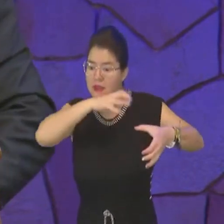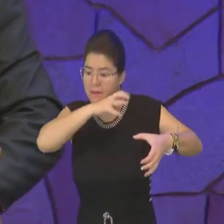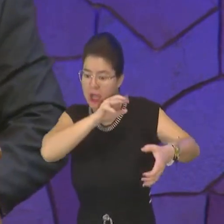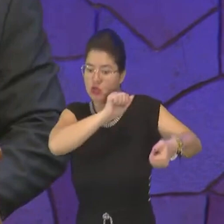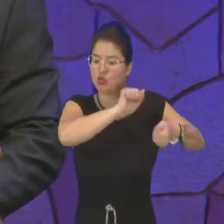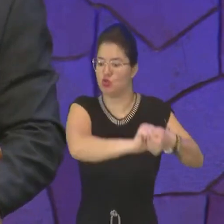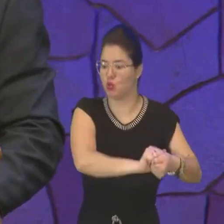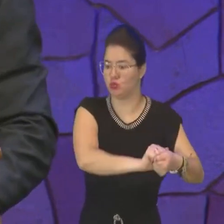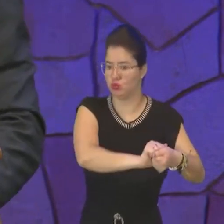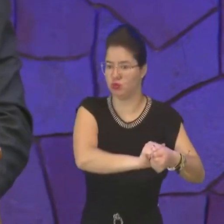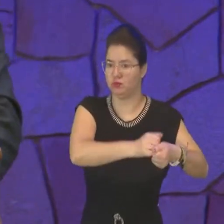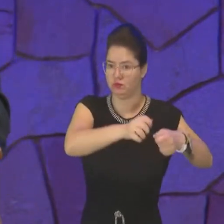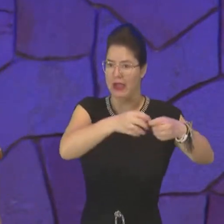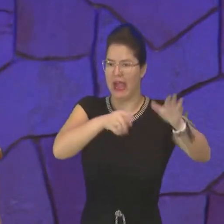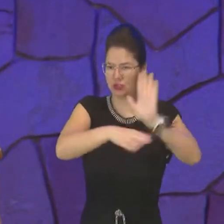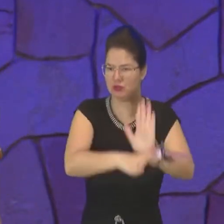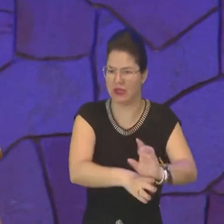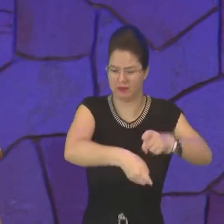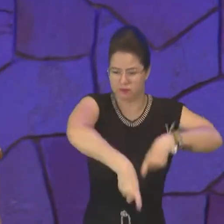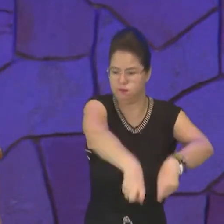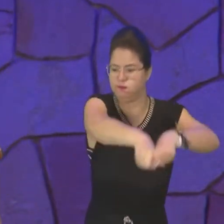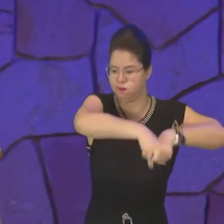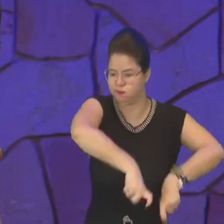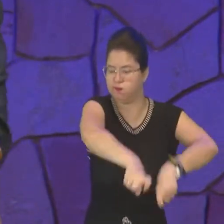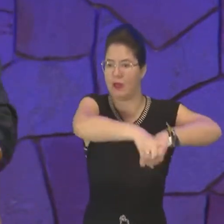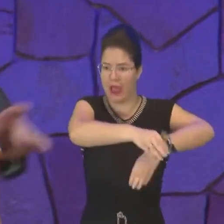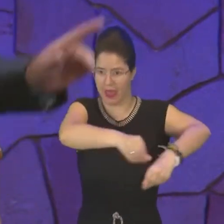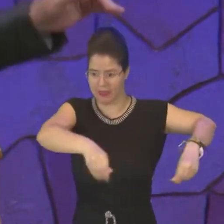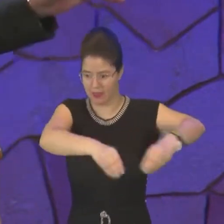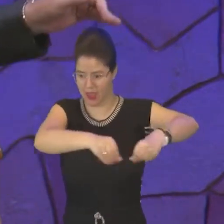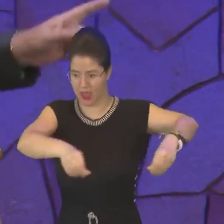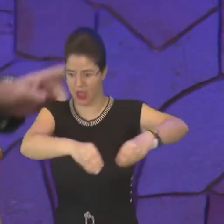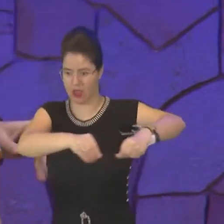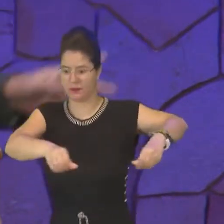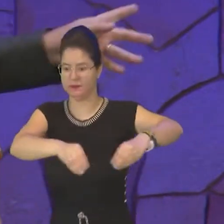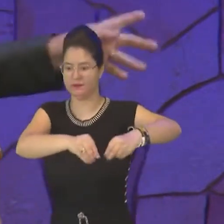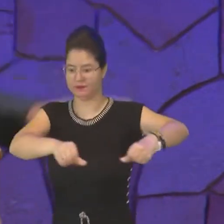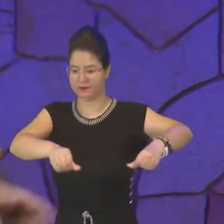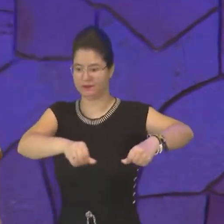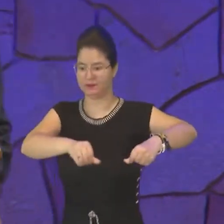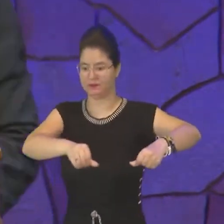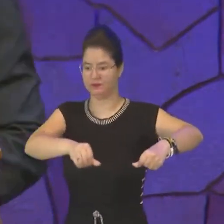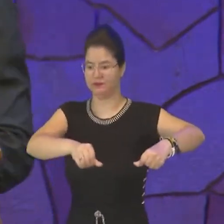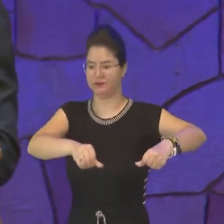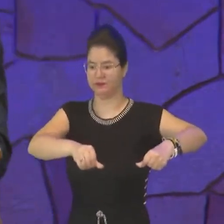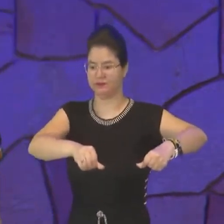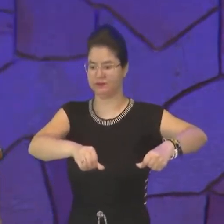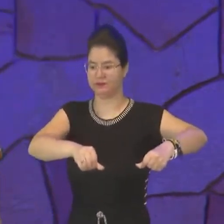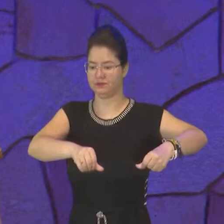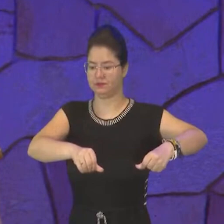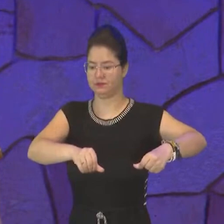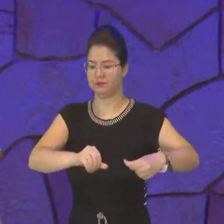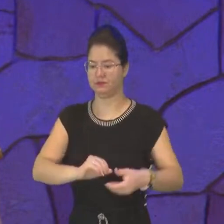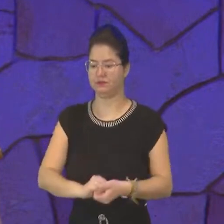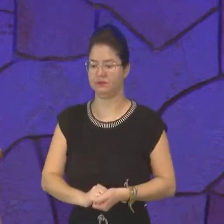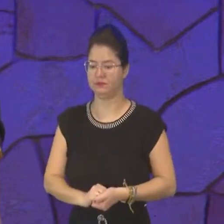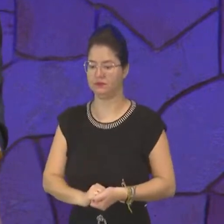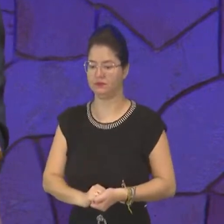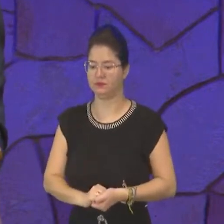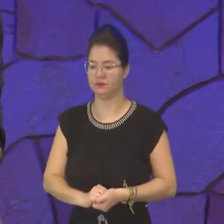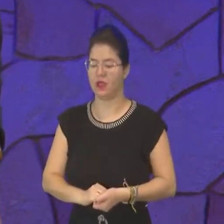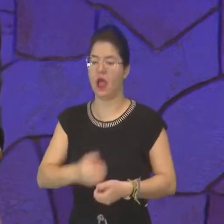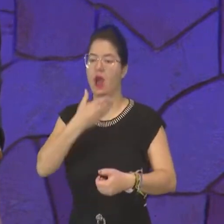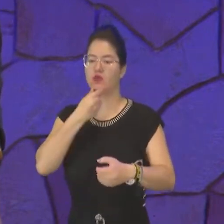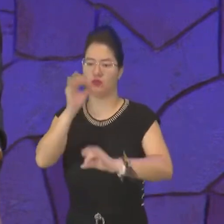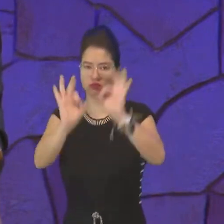mais uma imagem ali, pode prosseguir, minha irmã, meu irmão, é irmã mesmo, o Flepa e a nossa irmã que ali